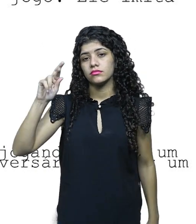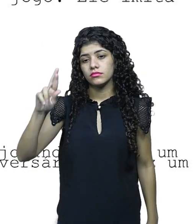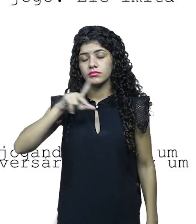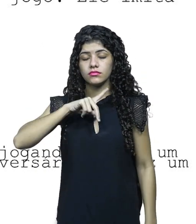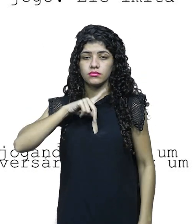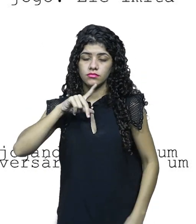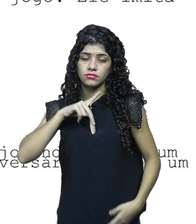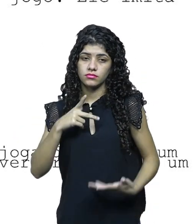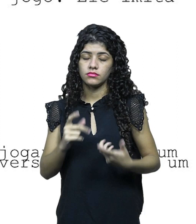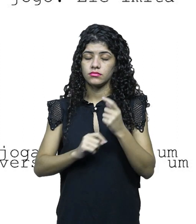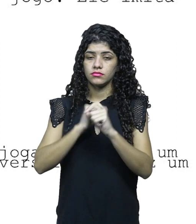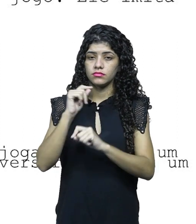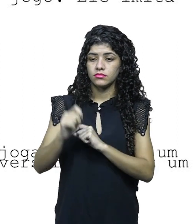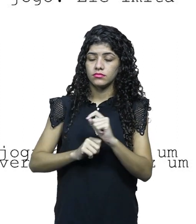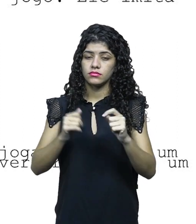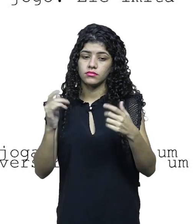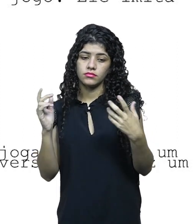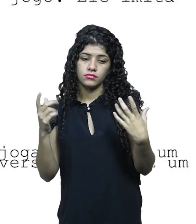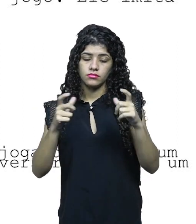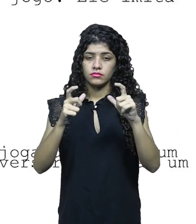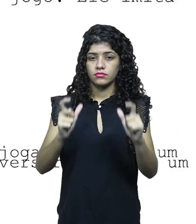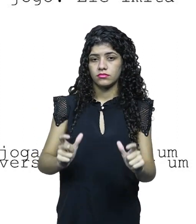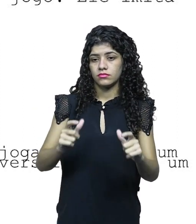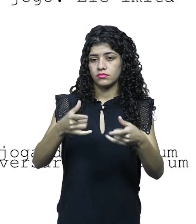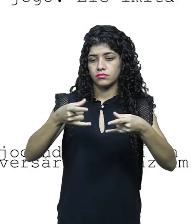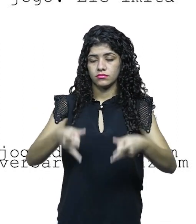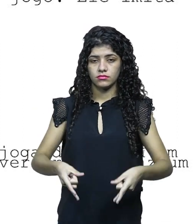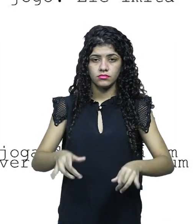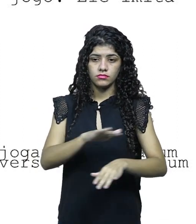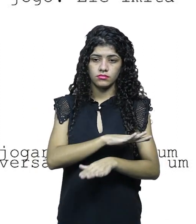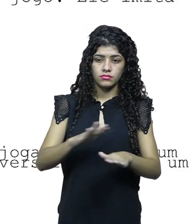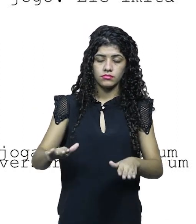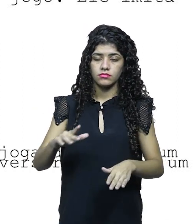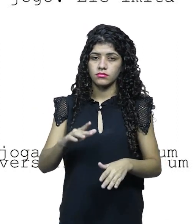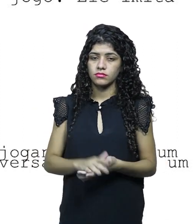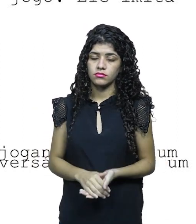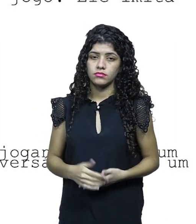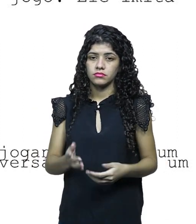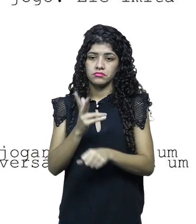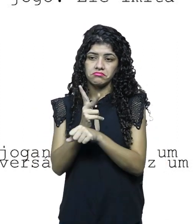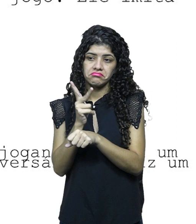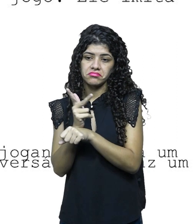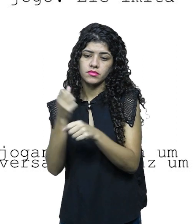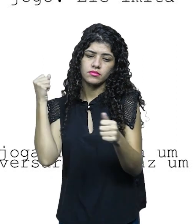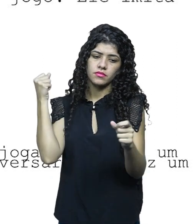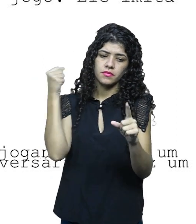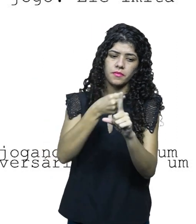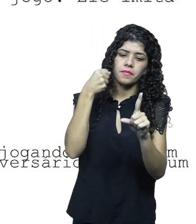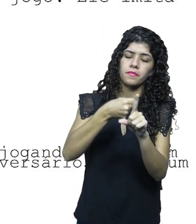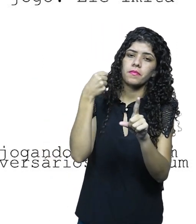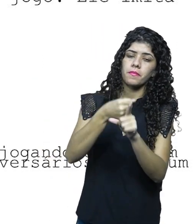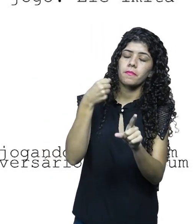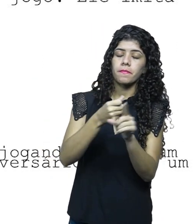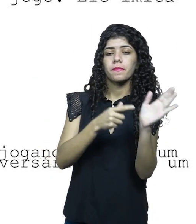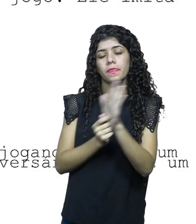tem o caixa, tem o lugar onde o bartender trabalha. E aí, digamos que vai ter uma cena de pancadaria. Em vez de abrir o cabeçalho para